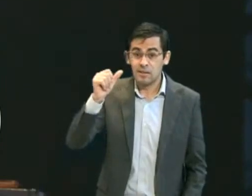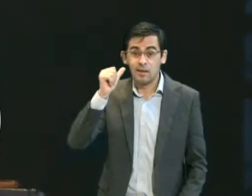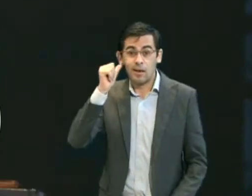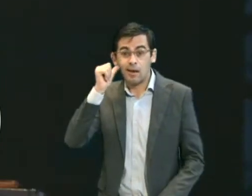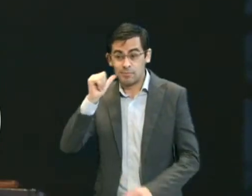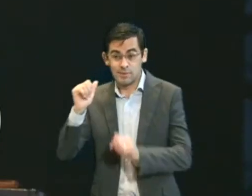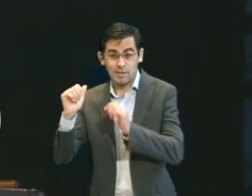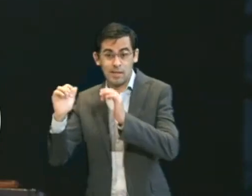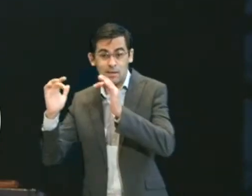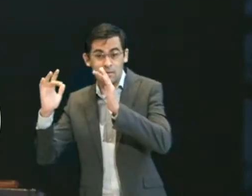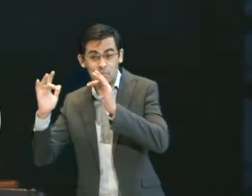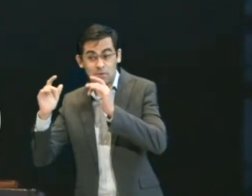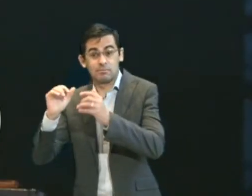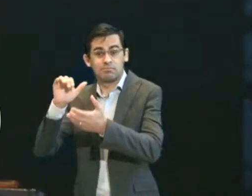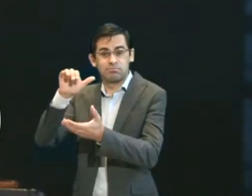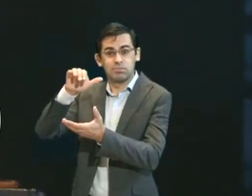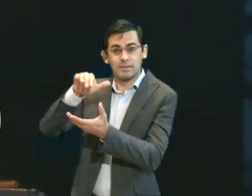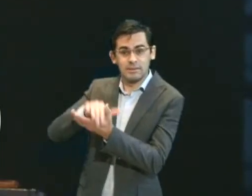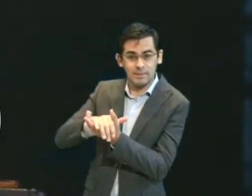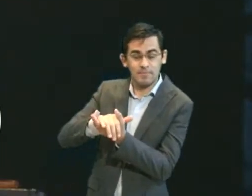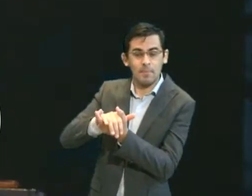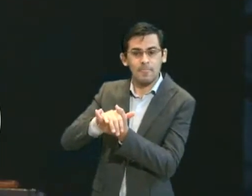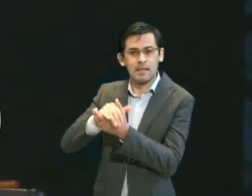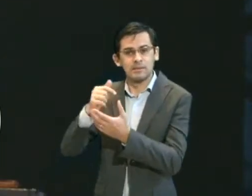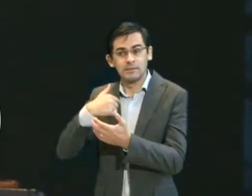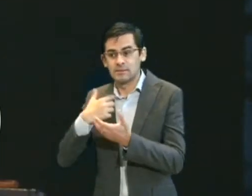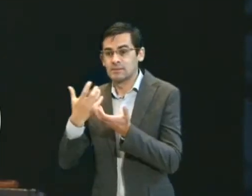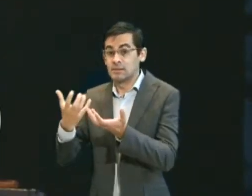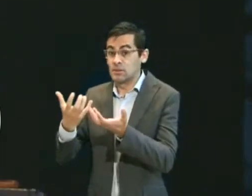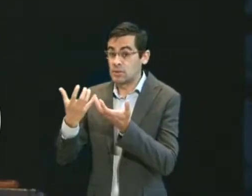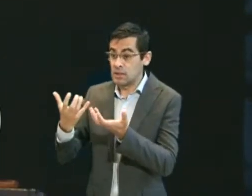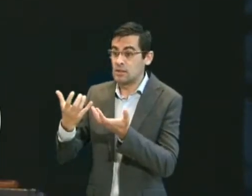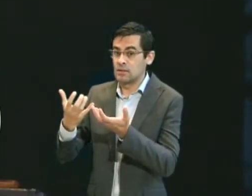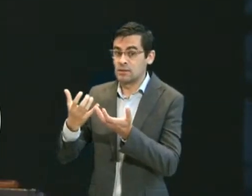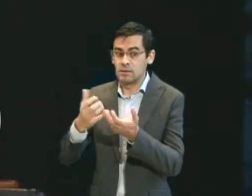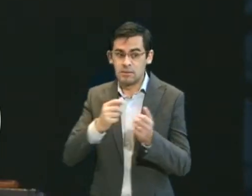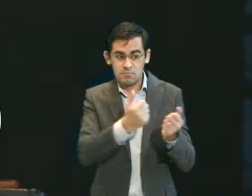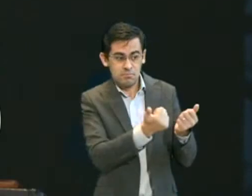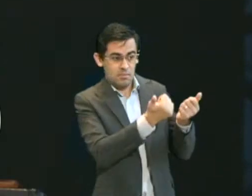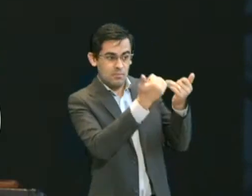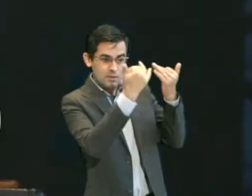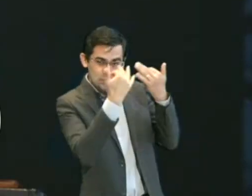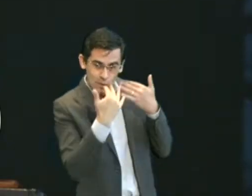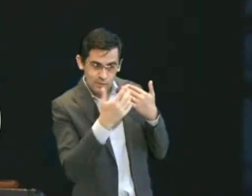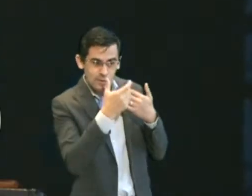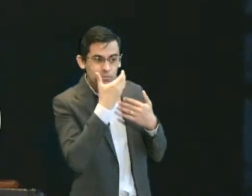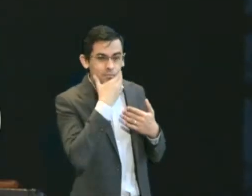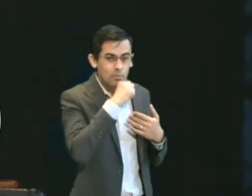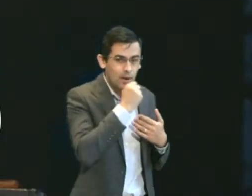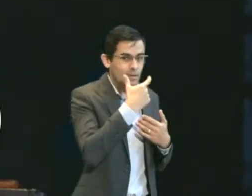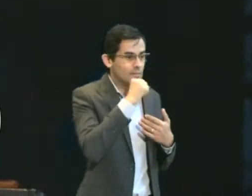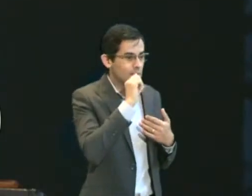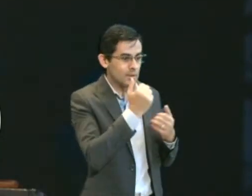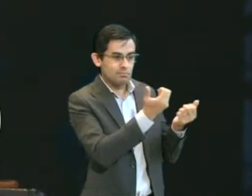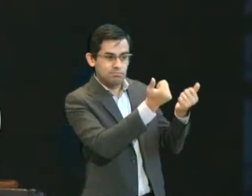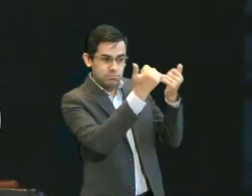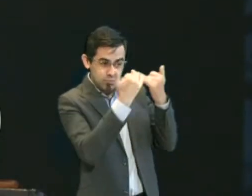em casamento. E eu queria a bênção da minha família, dos meus pais, queria a bênção de